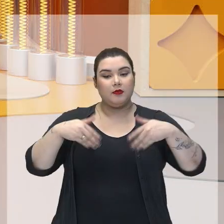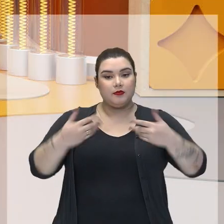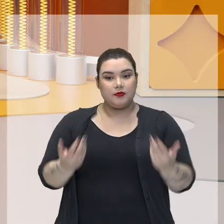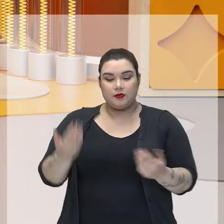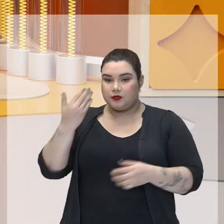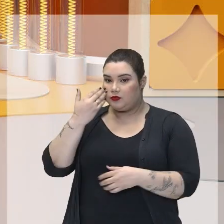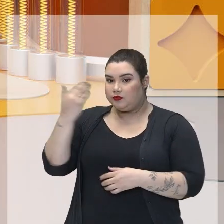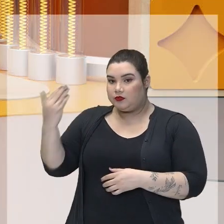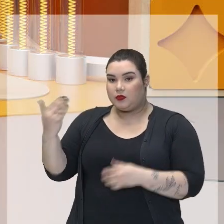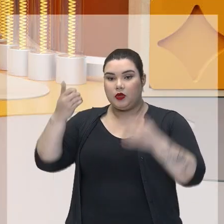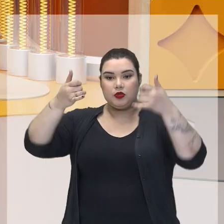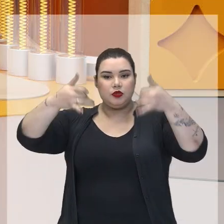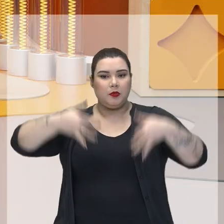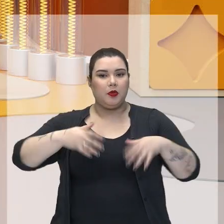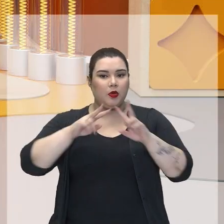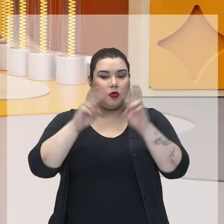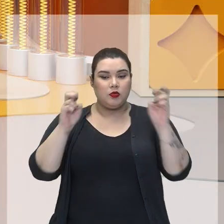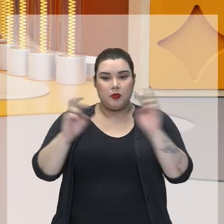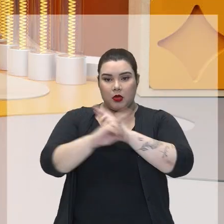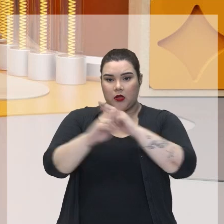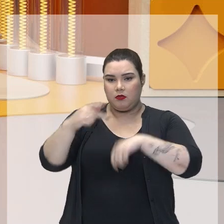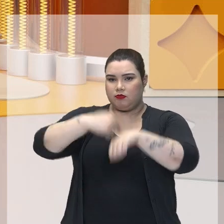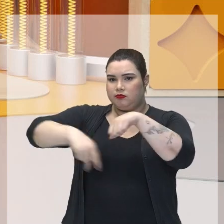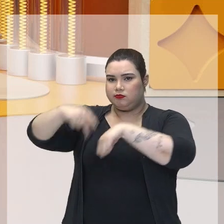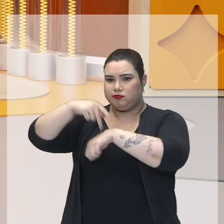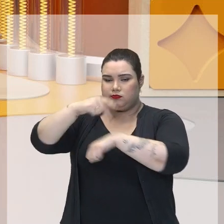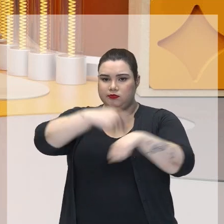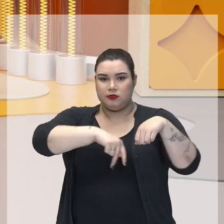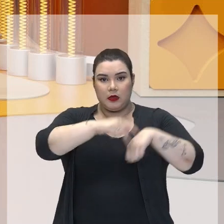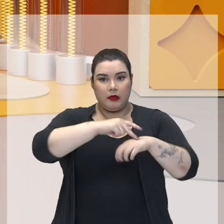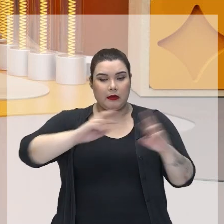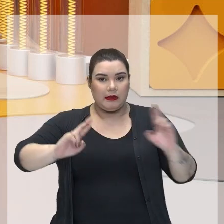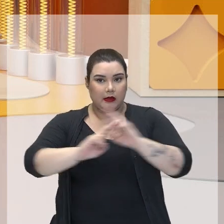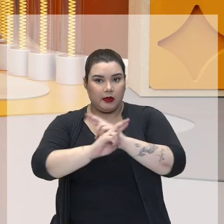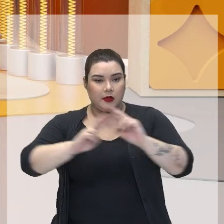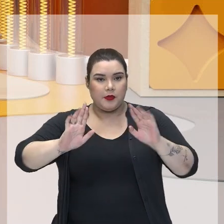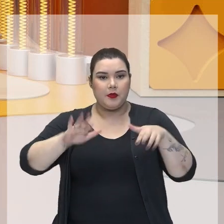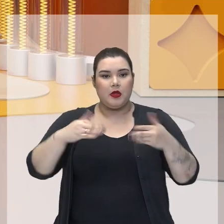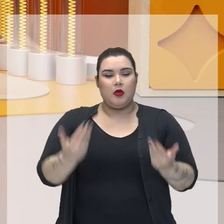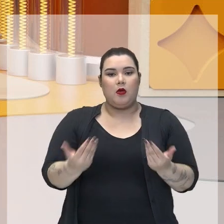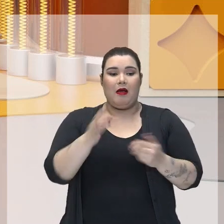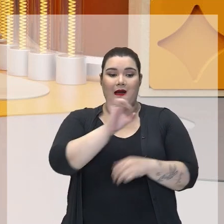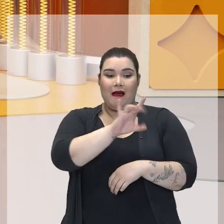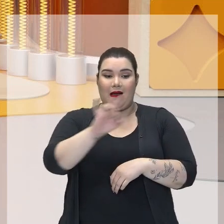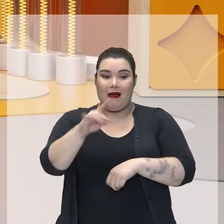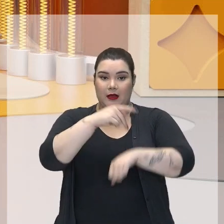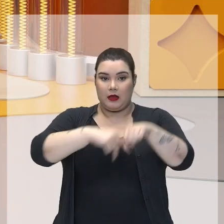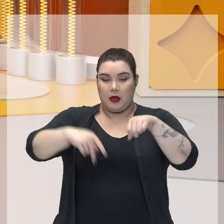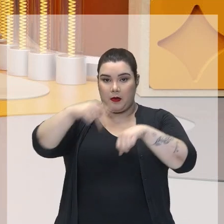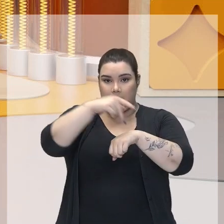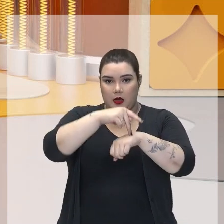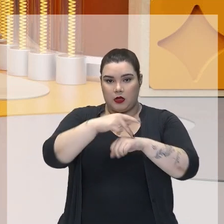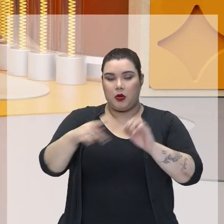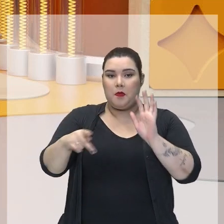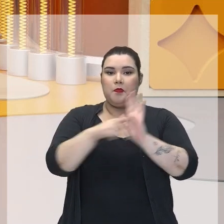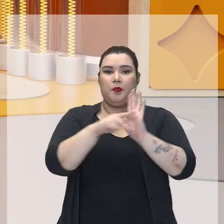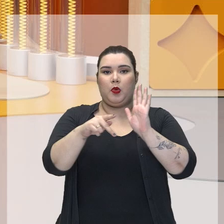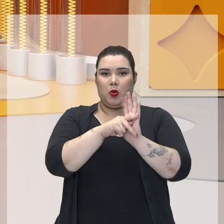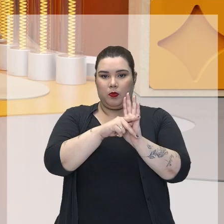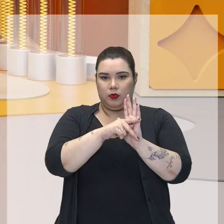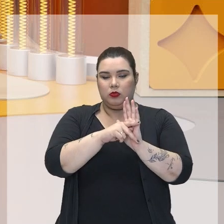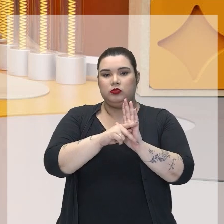de geopolítica, a relação entre os países, cada país é um Estado, cada país é uma entidade